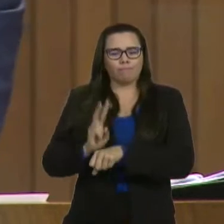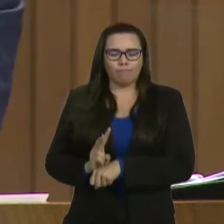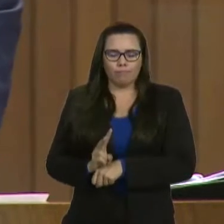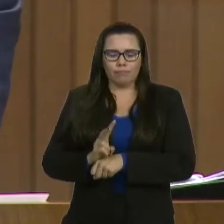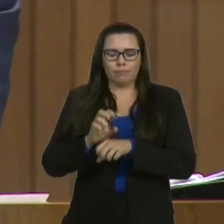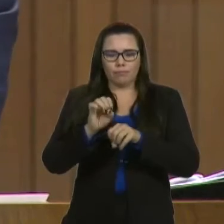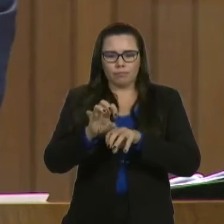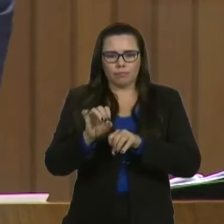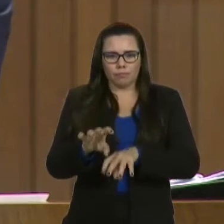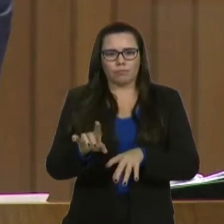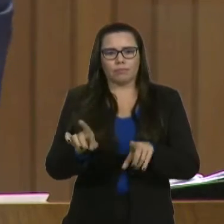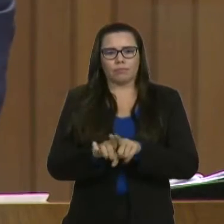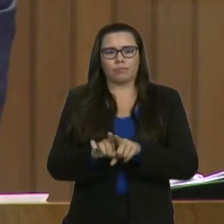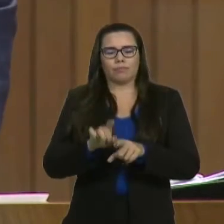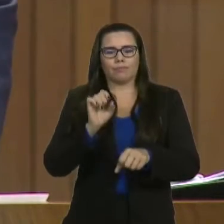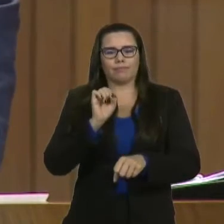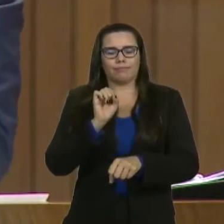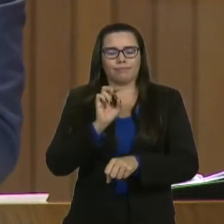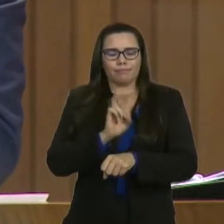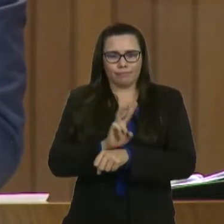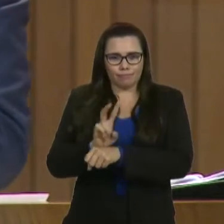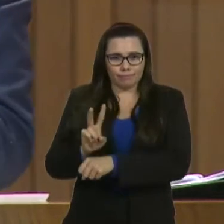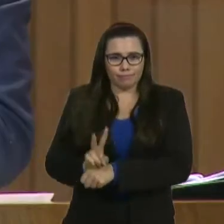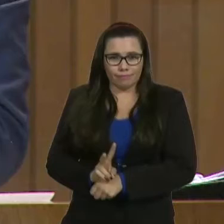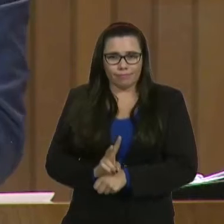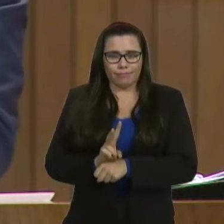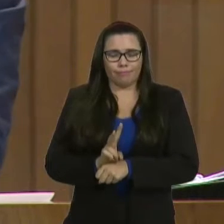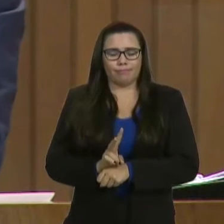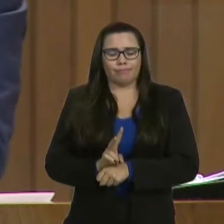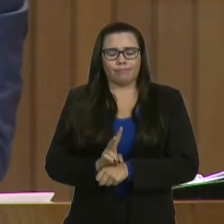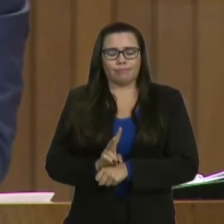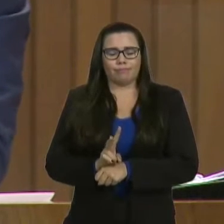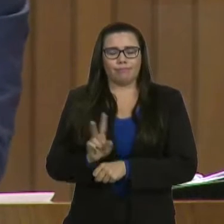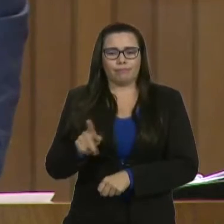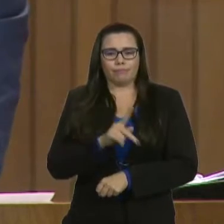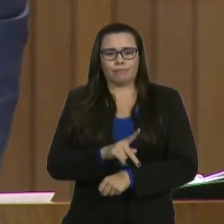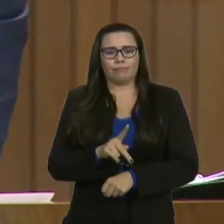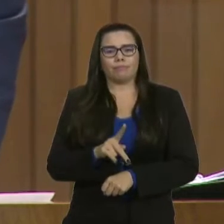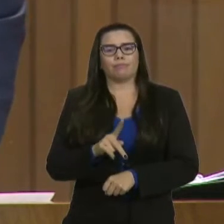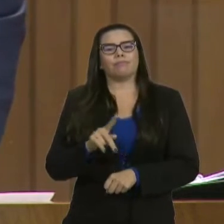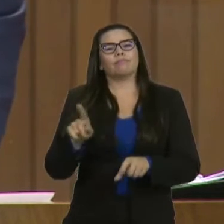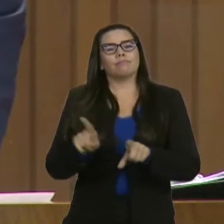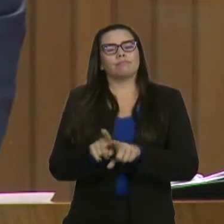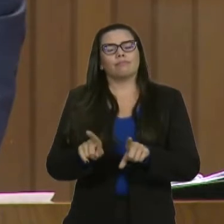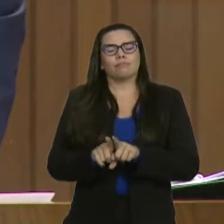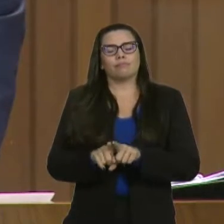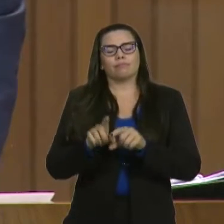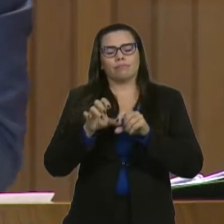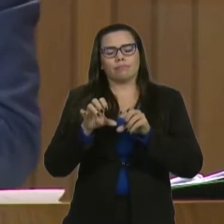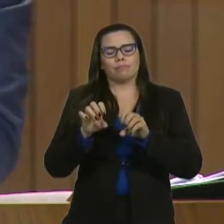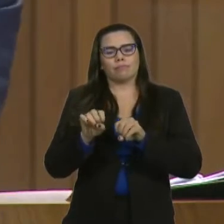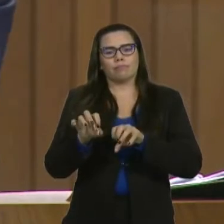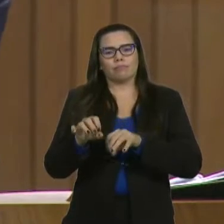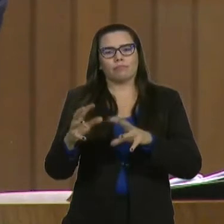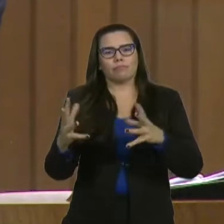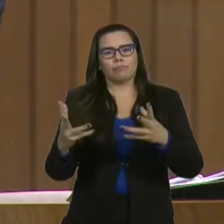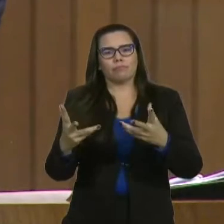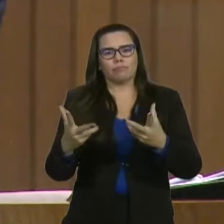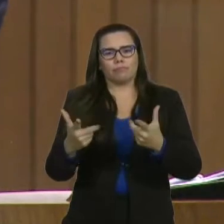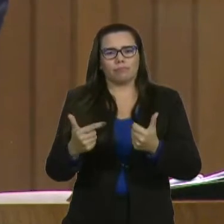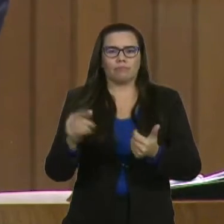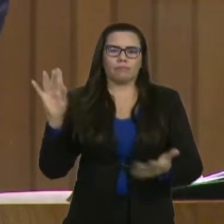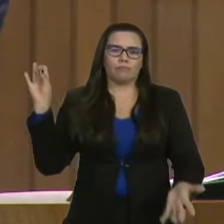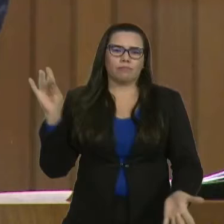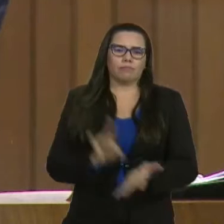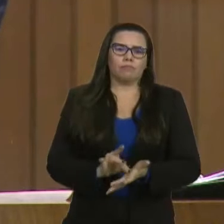defende professores deve ter uma educação digna de verdade não da propaganda mentirosa do governador Flávio Dino e